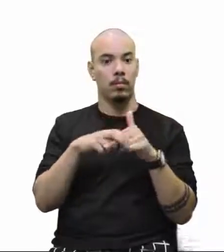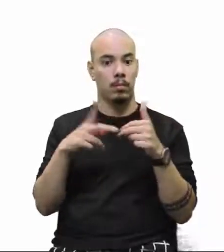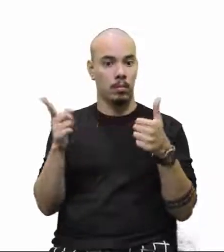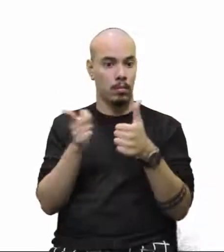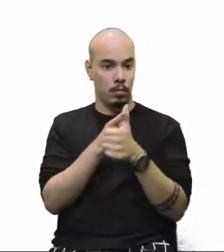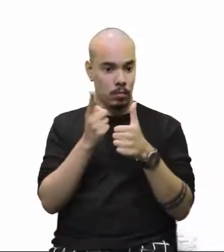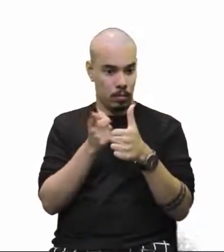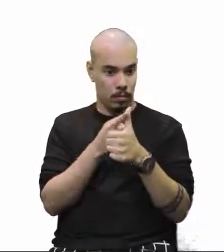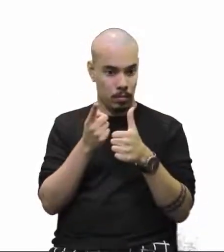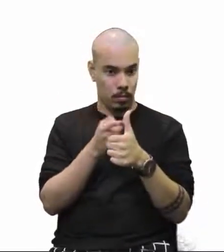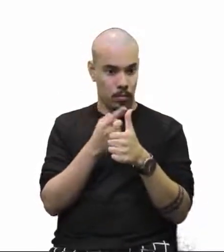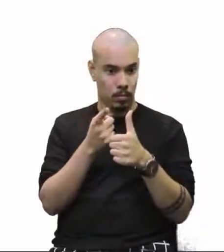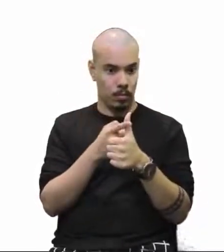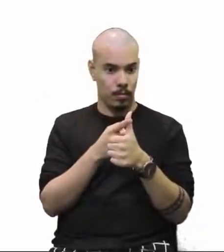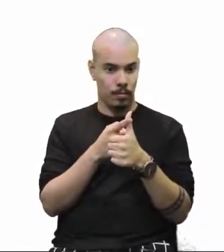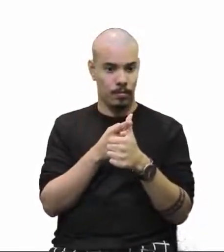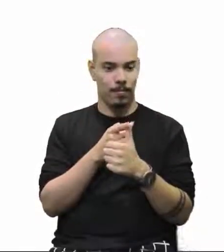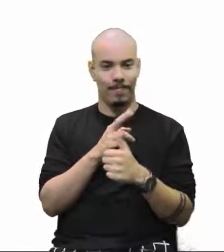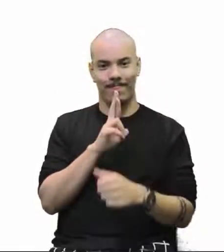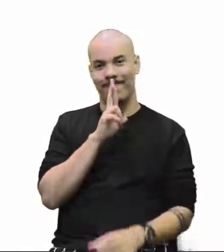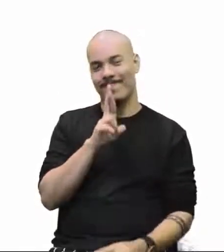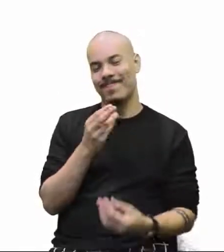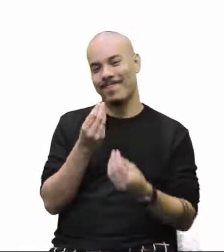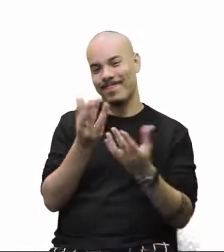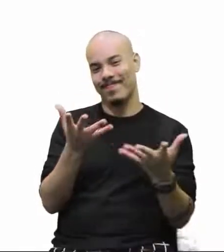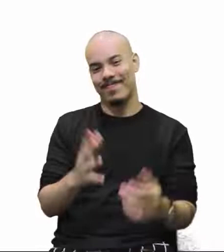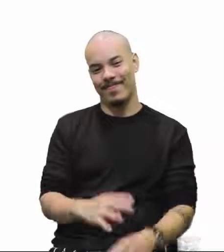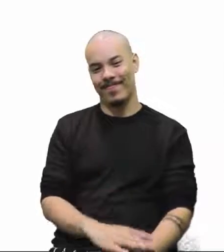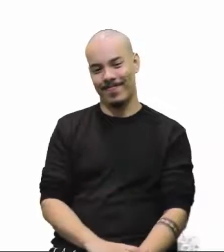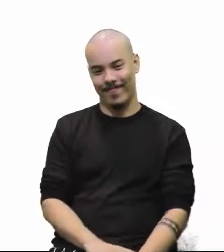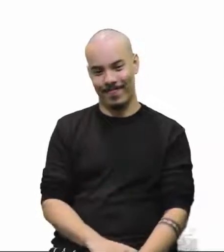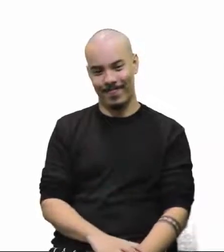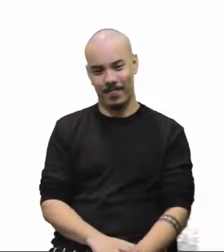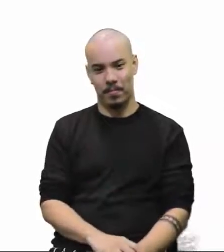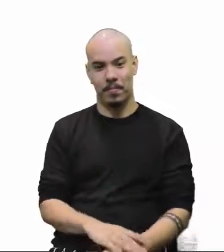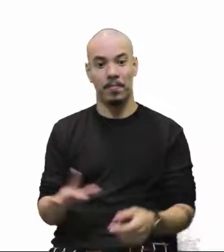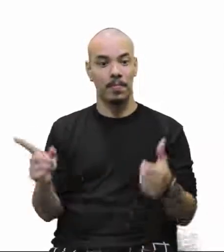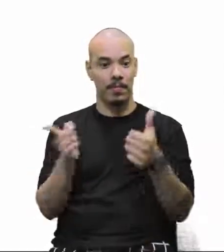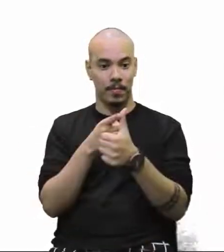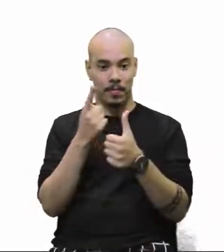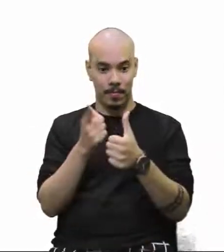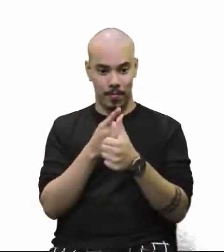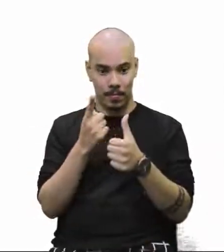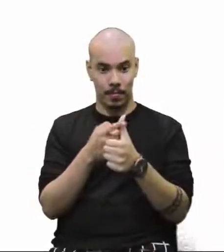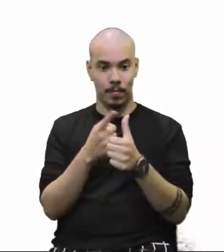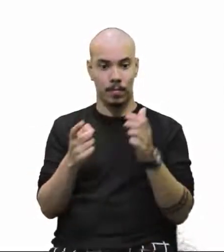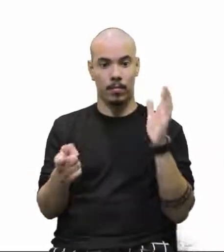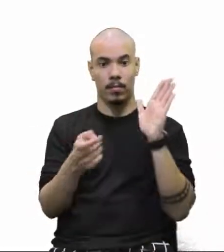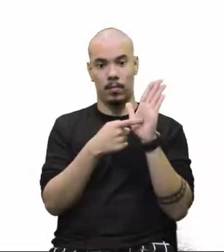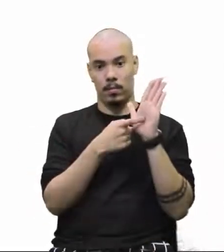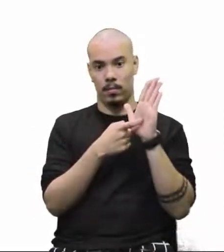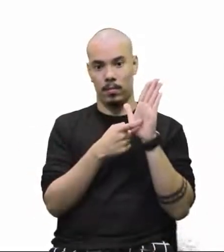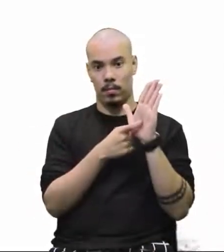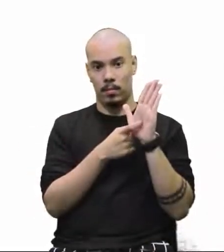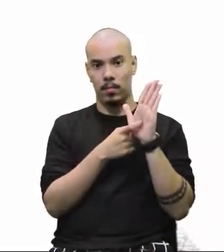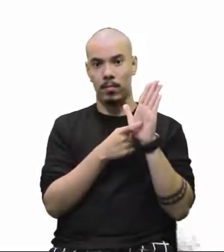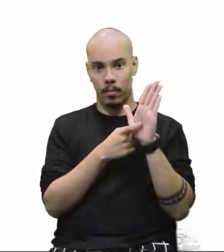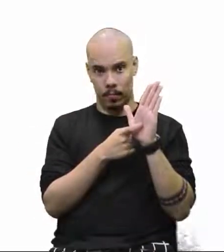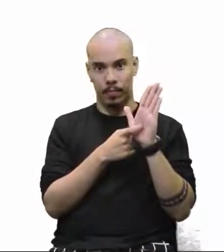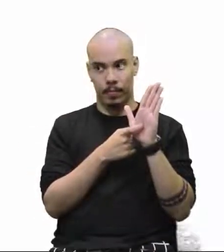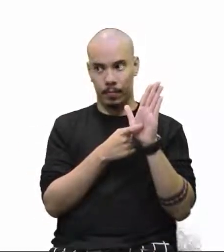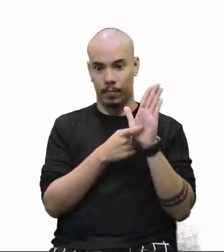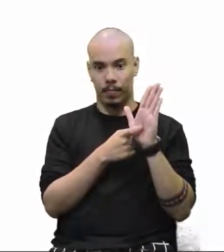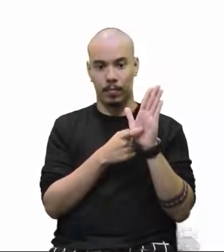caso, olha aí. Opa, já até deu a resposta. Entrando. Primeiro caso, entrando no monitor.